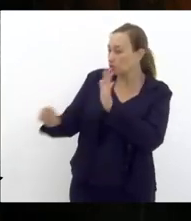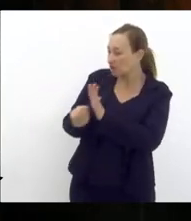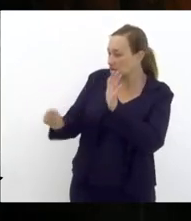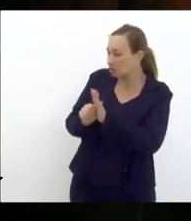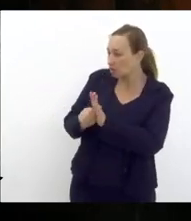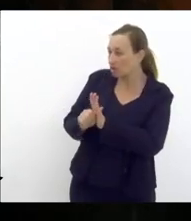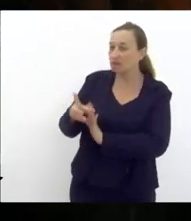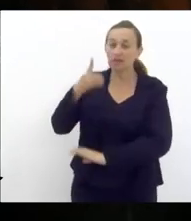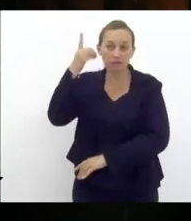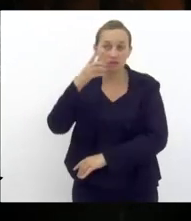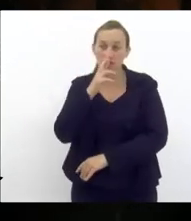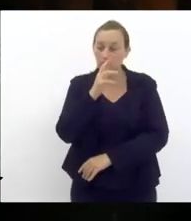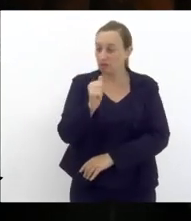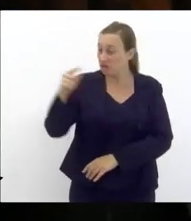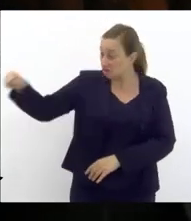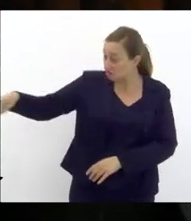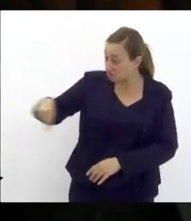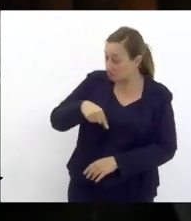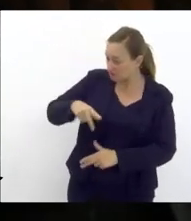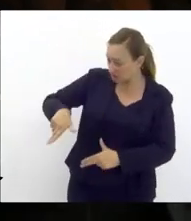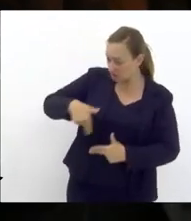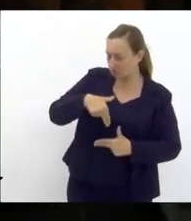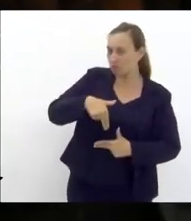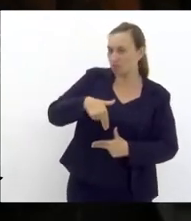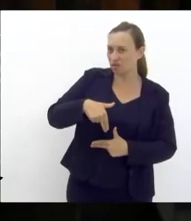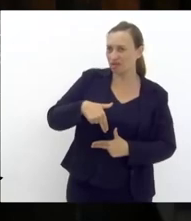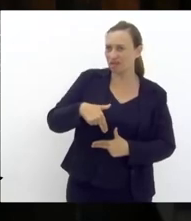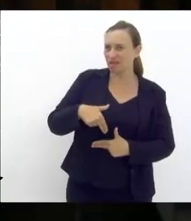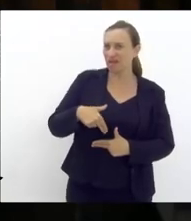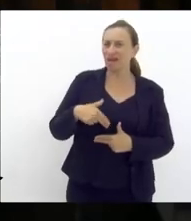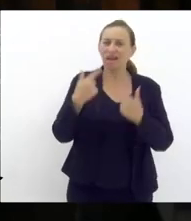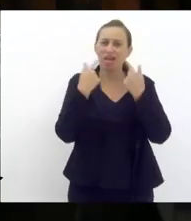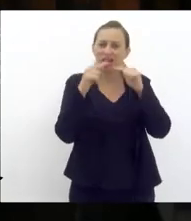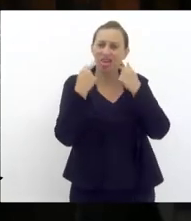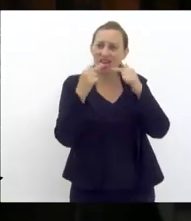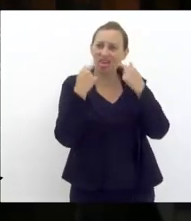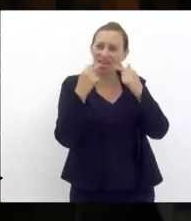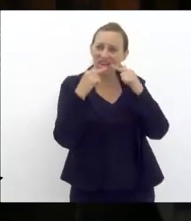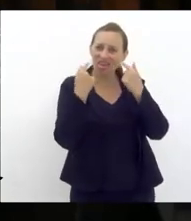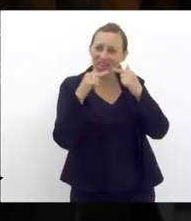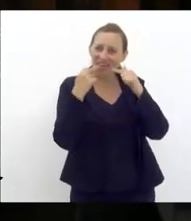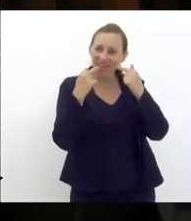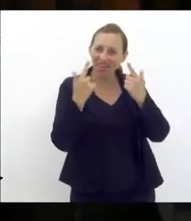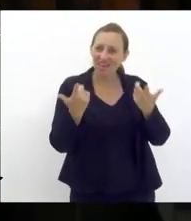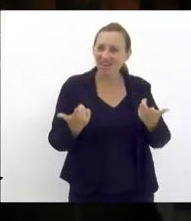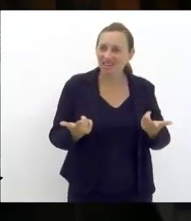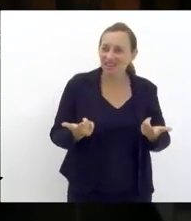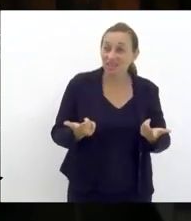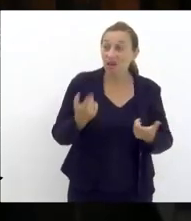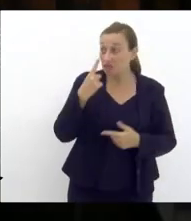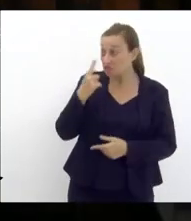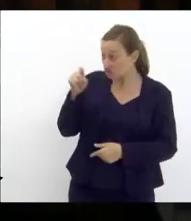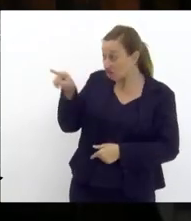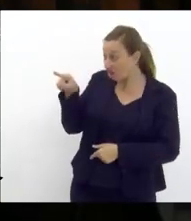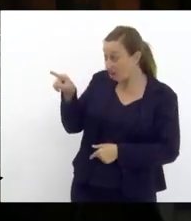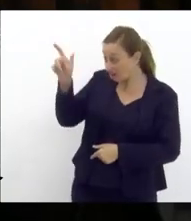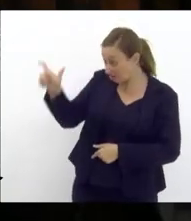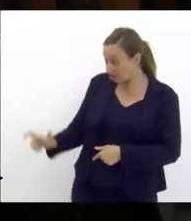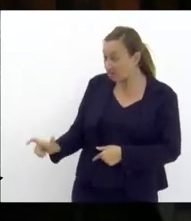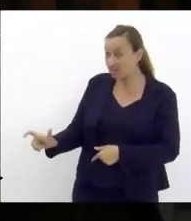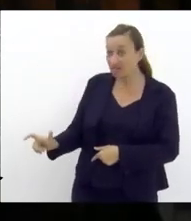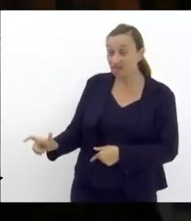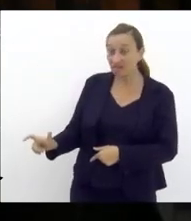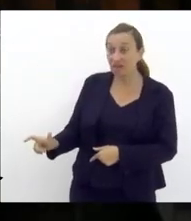Tribuna tentar esculachar o governador Cláudio Castro visto que ela